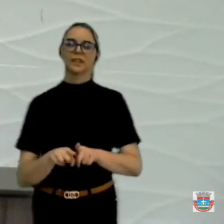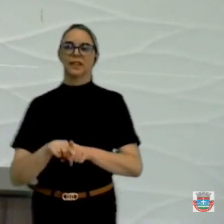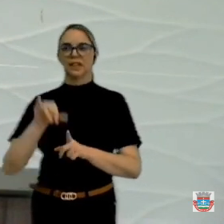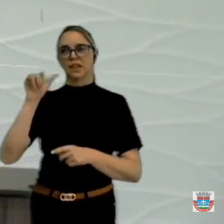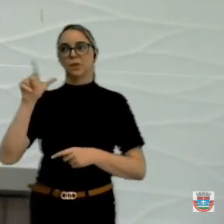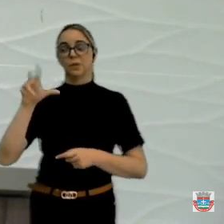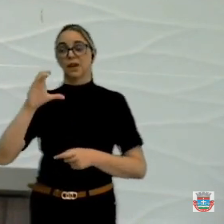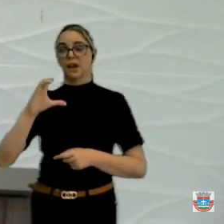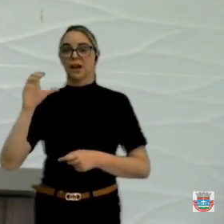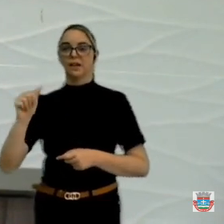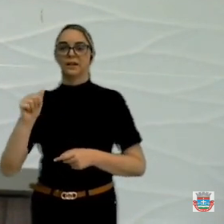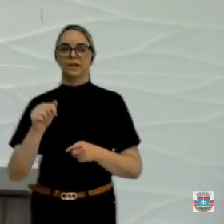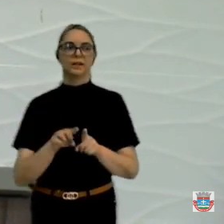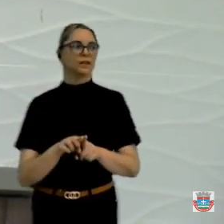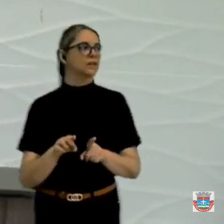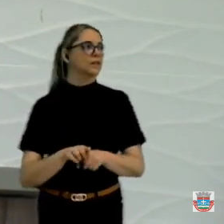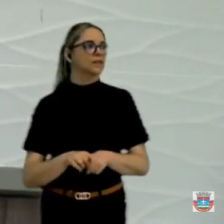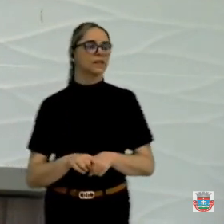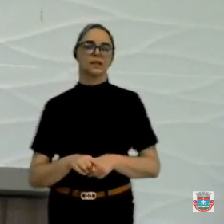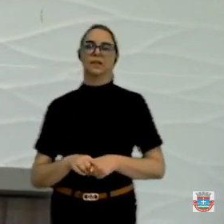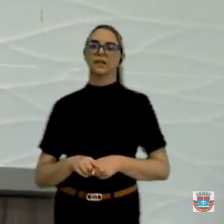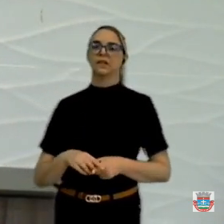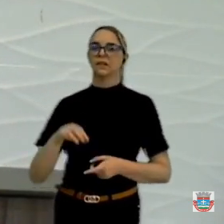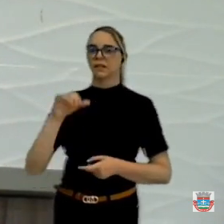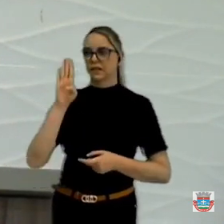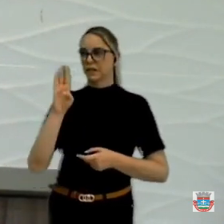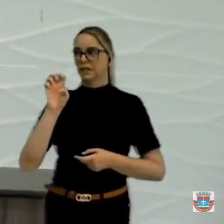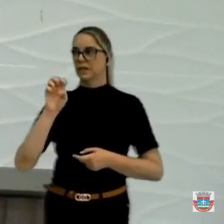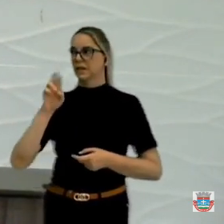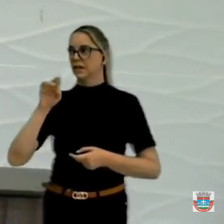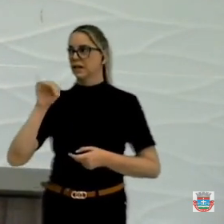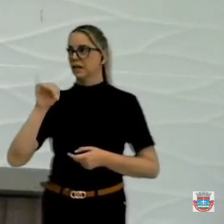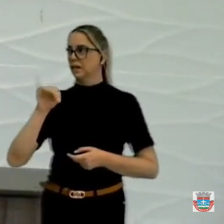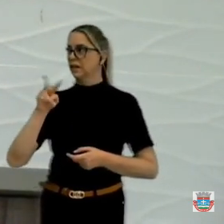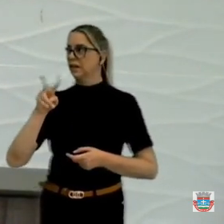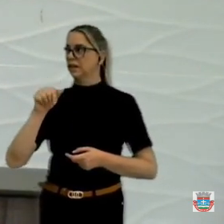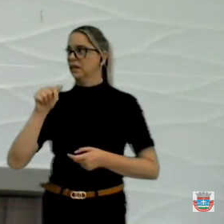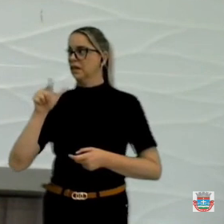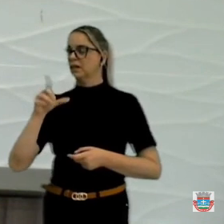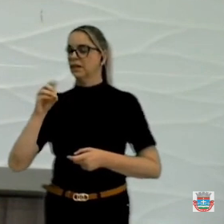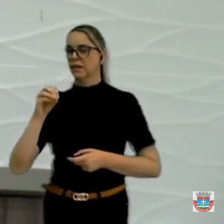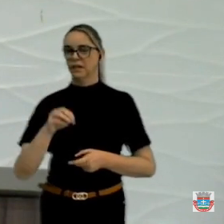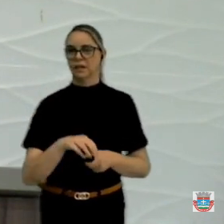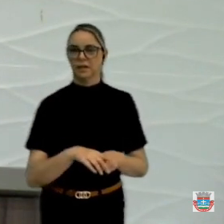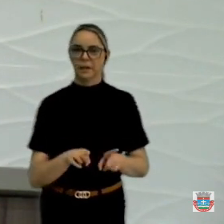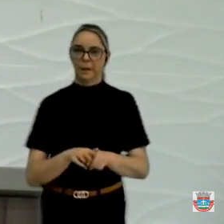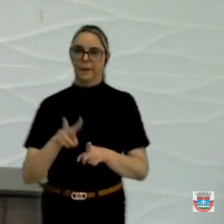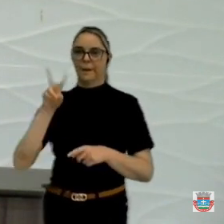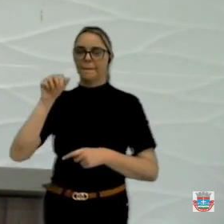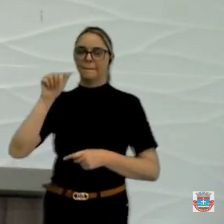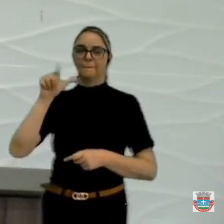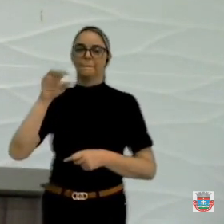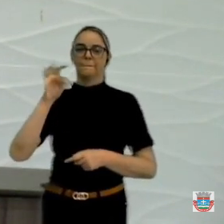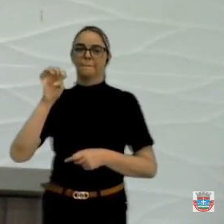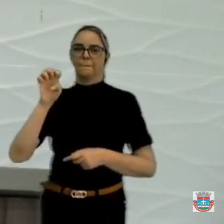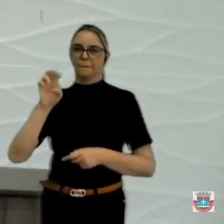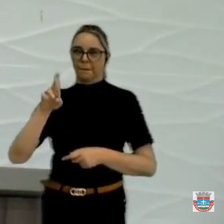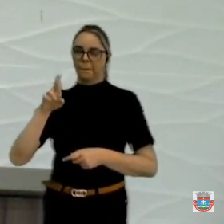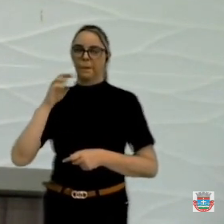Cordeiro, esposa do Dr. Amiltinho, a Berivaldo, lá do nosso bairro, a Walter Souza, né,